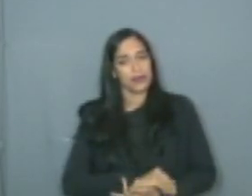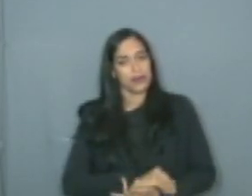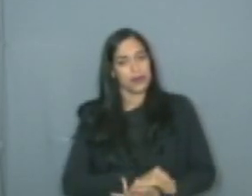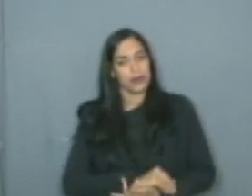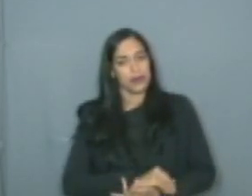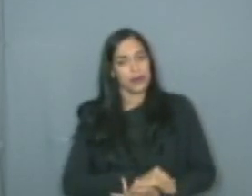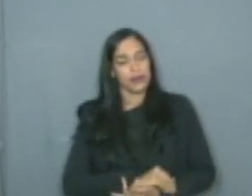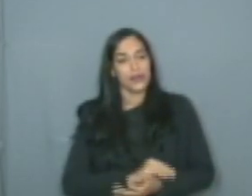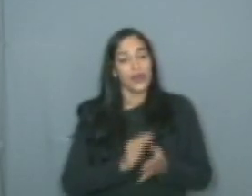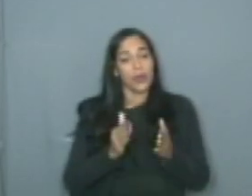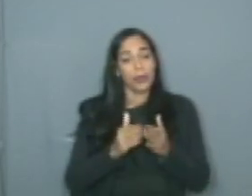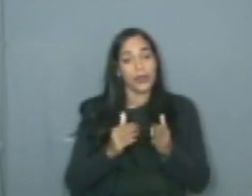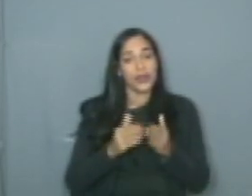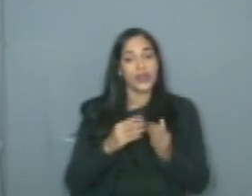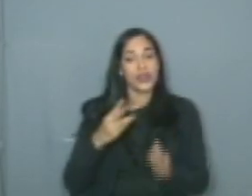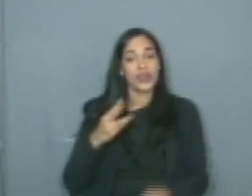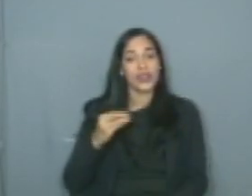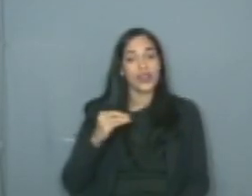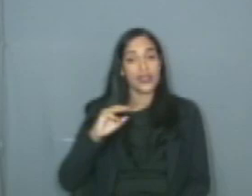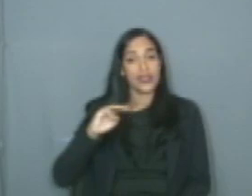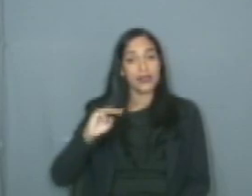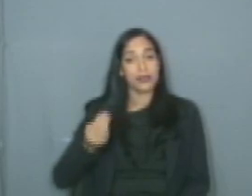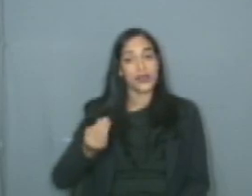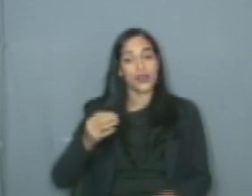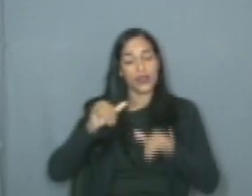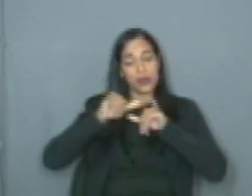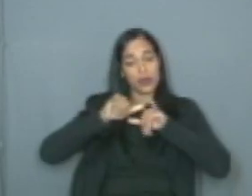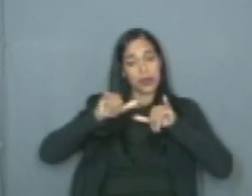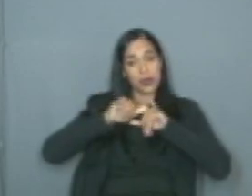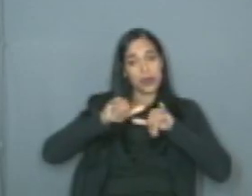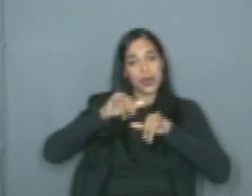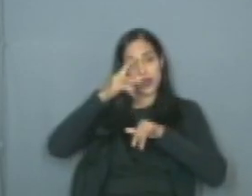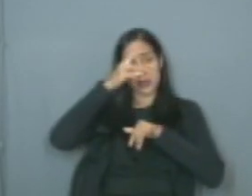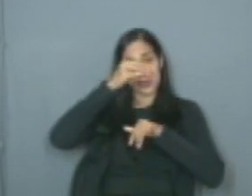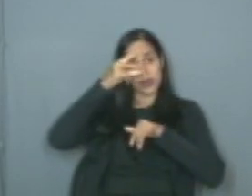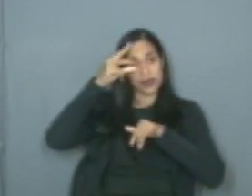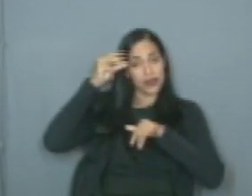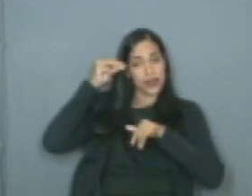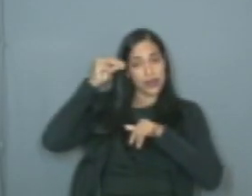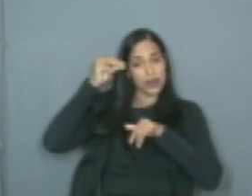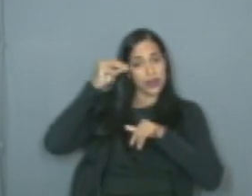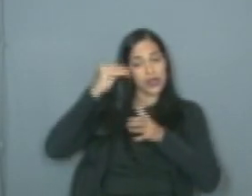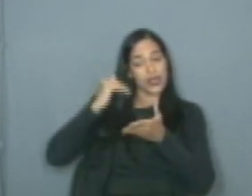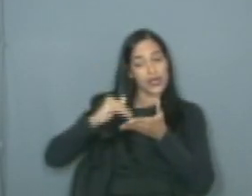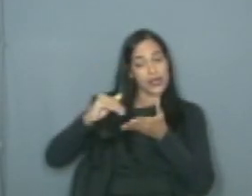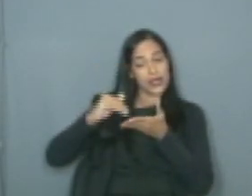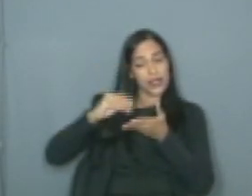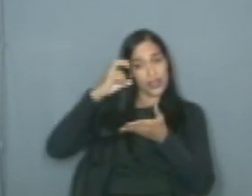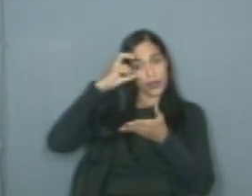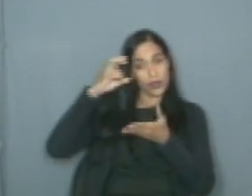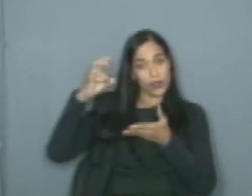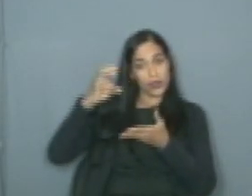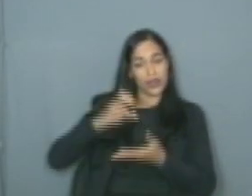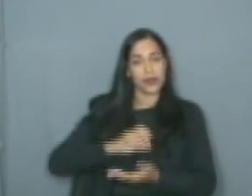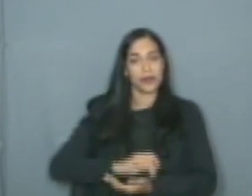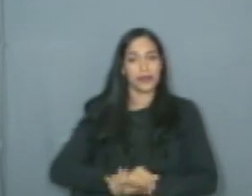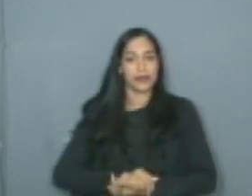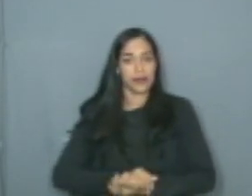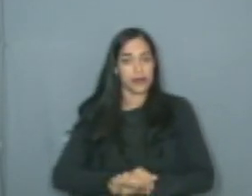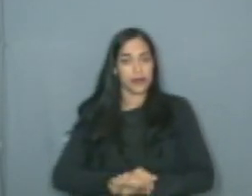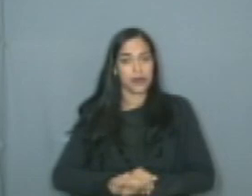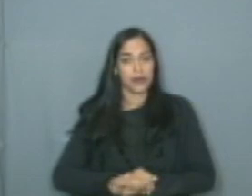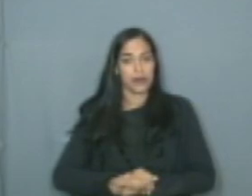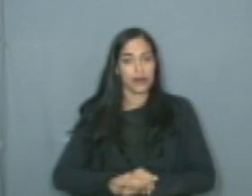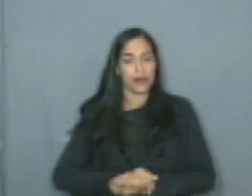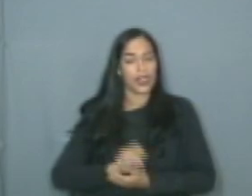um pedido aí de 30 milhões para propaganda da prefeitura, somente na Secretaria de Cultura. Dava para